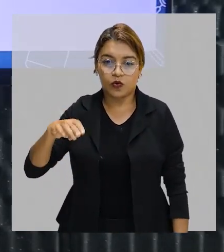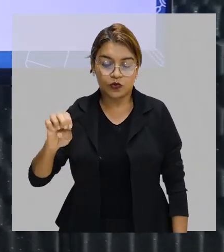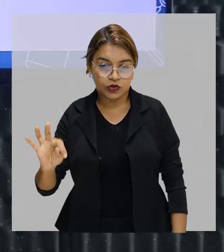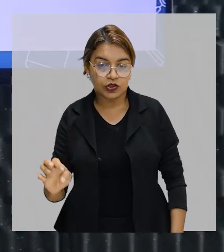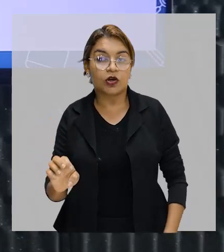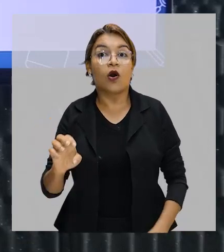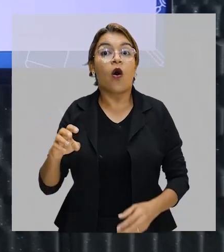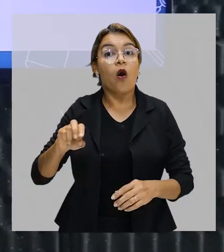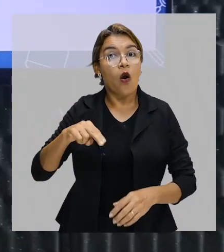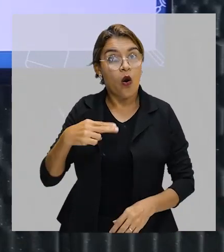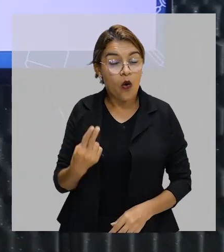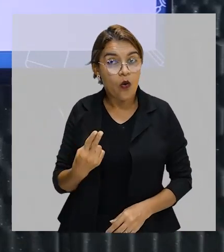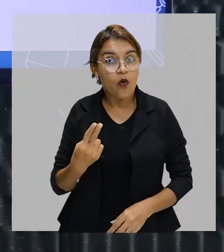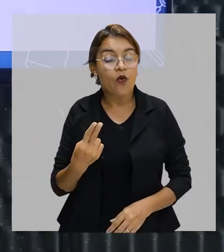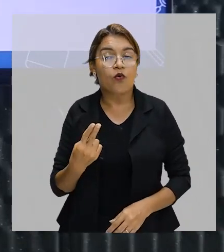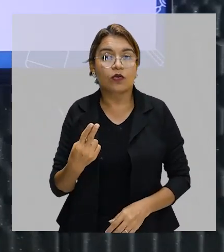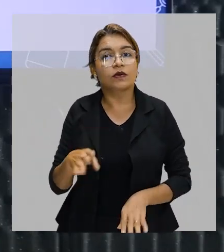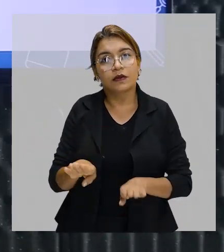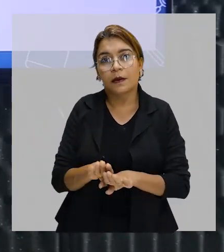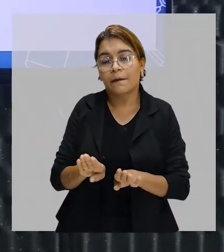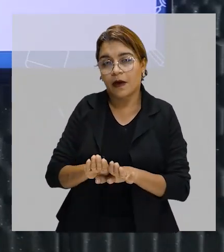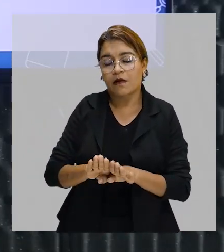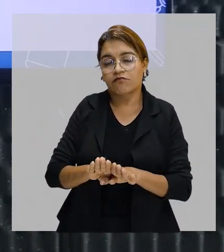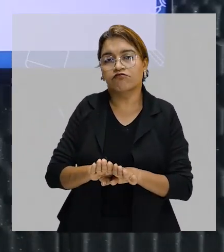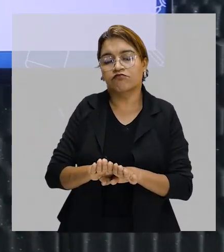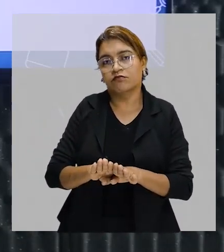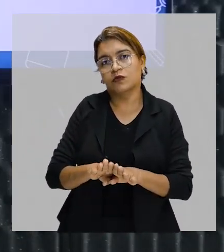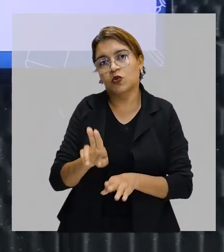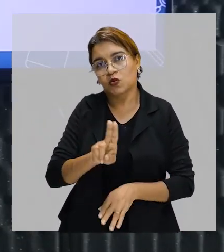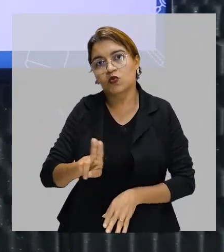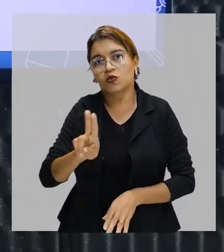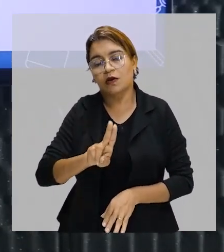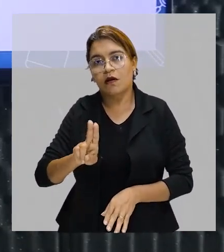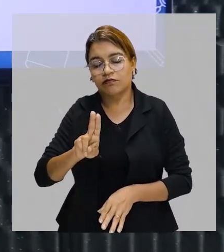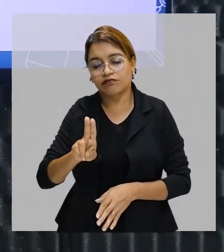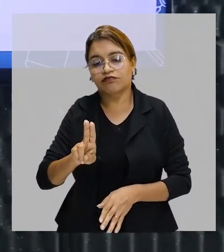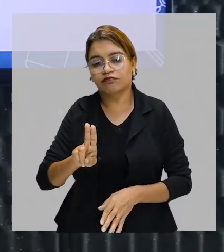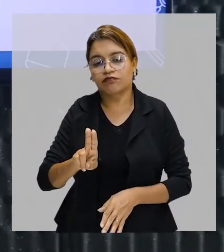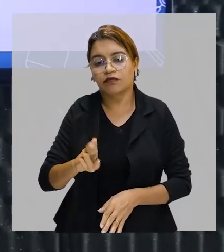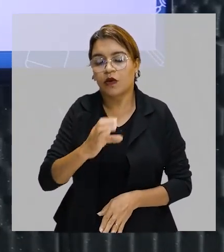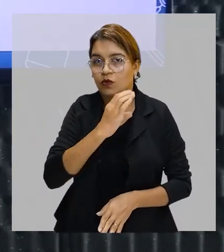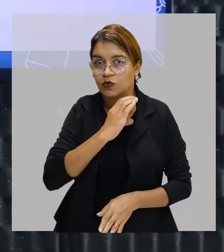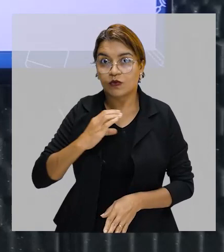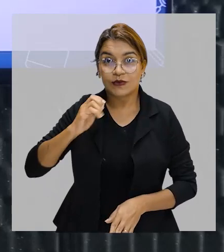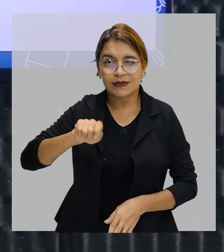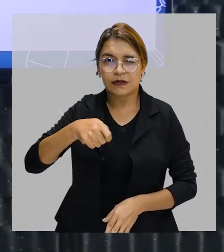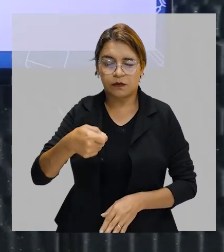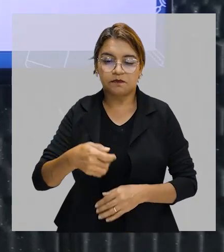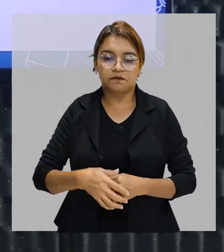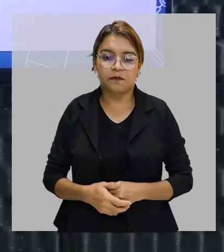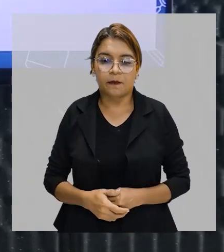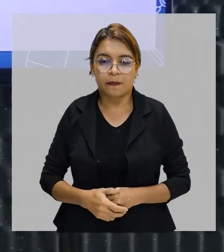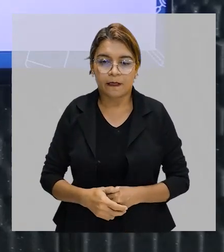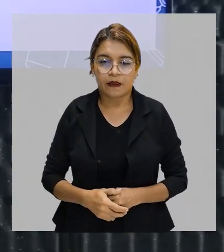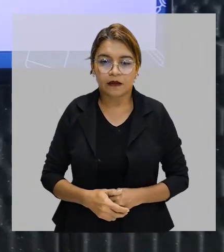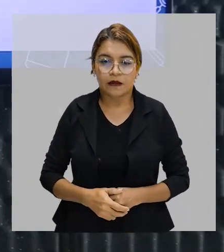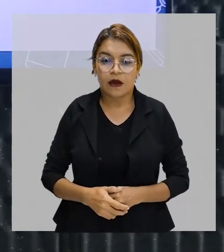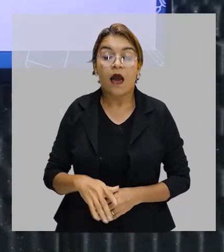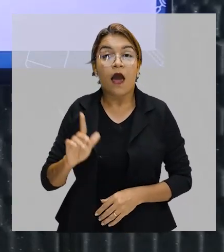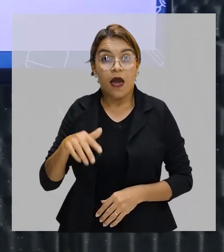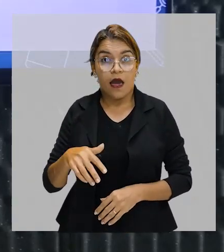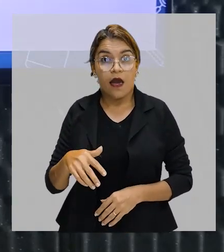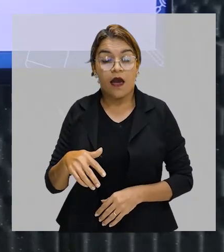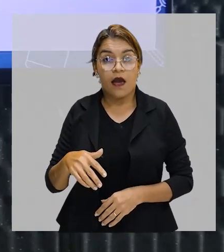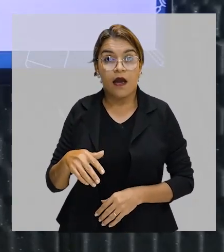abrasileirada, ou você pode chamar de Auguste Comte, não tem problema nenhum. E Comte é um filósofo francês, ali do começo